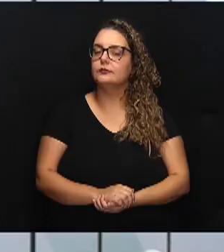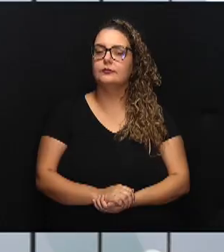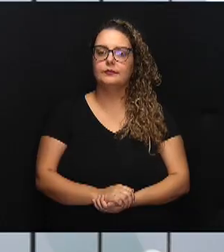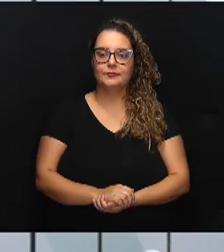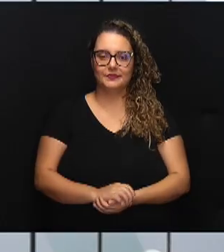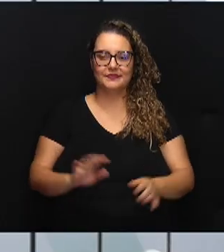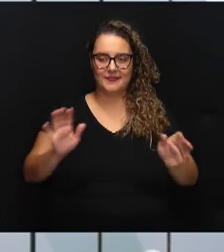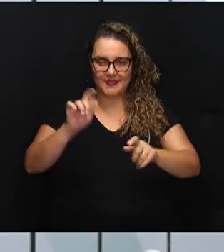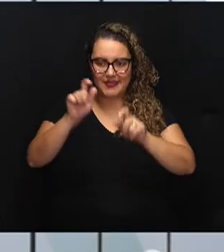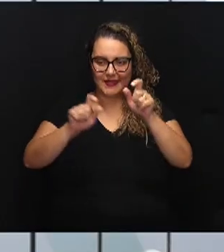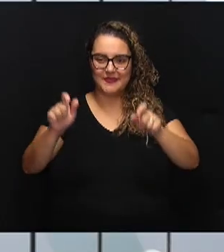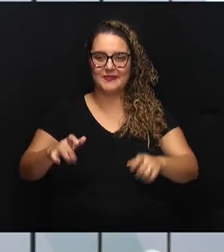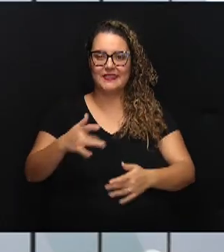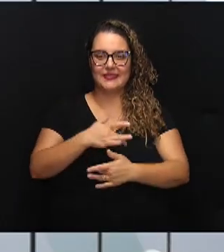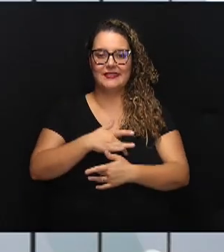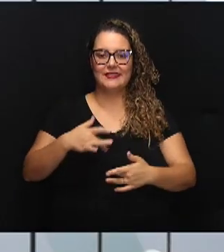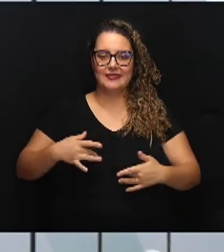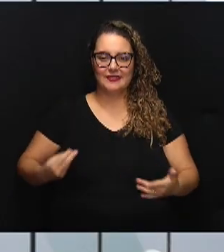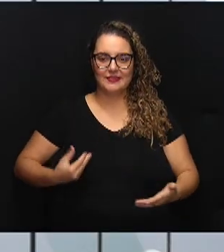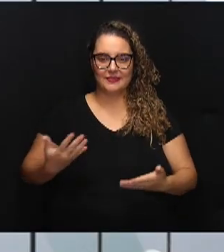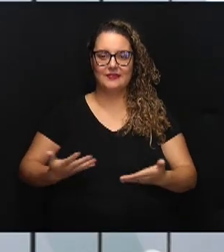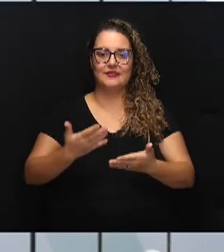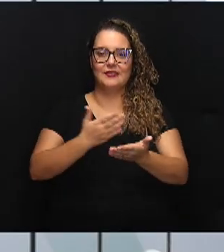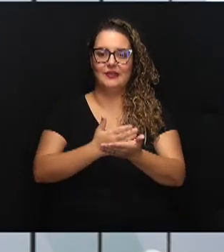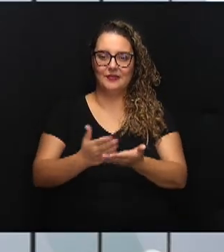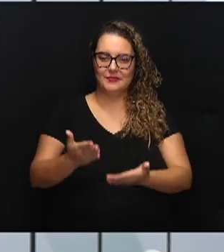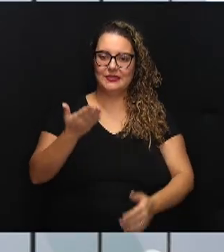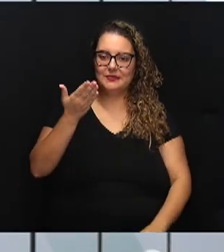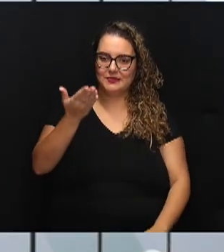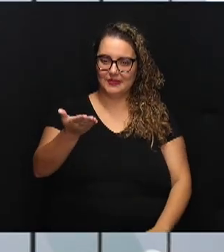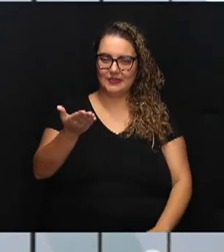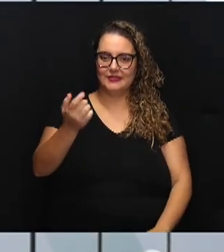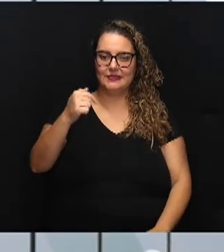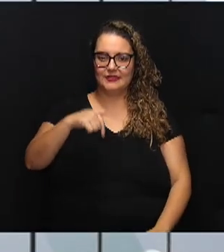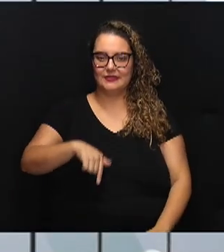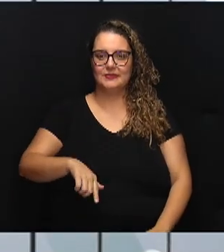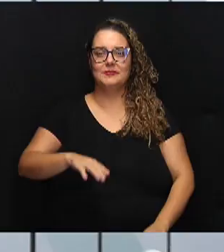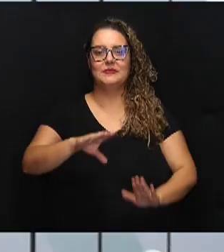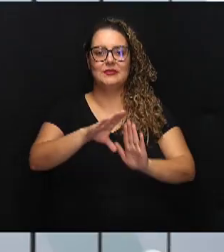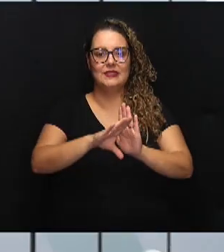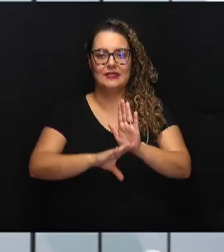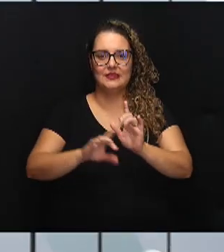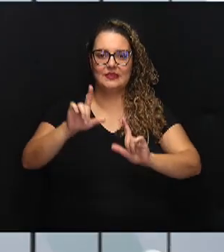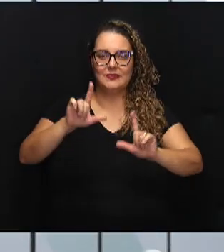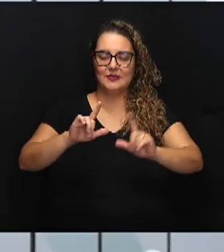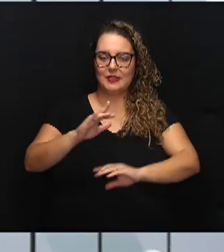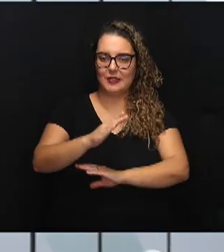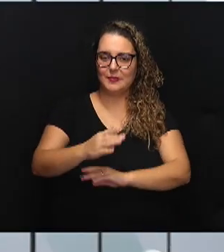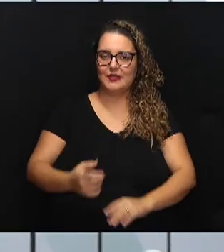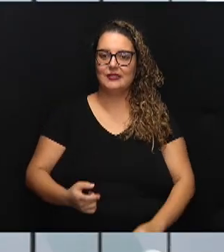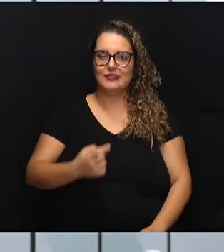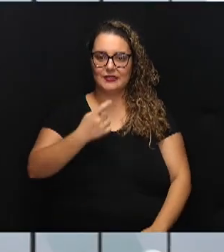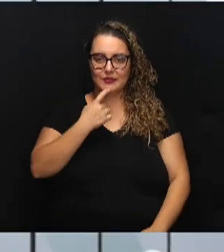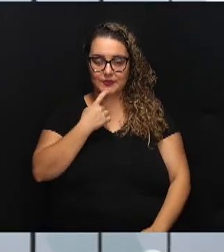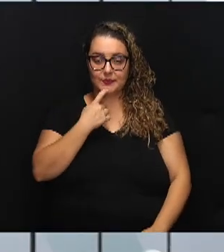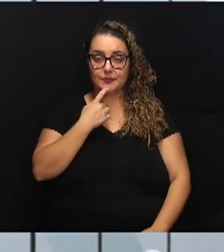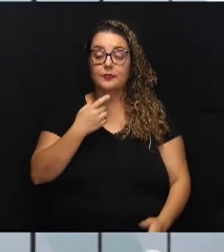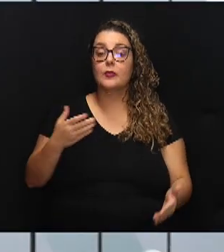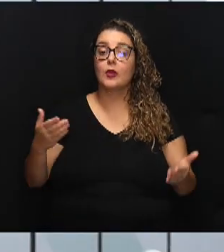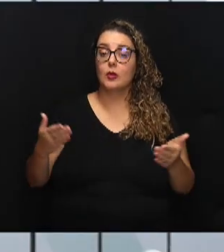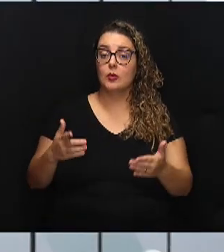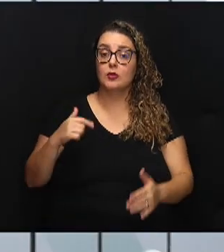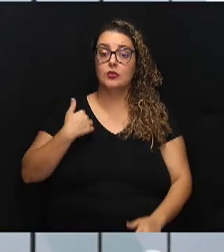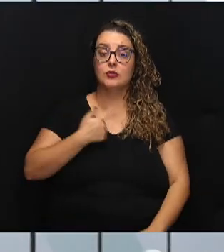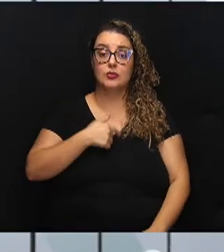Olá pessoal, mais um Saúde é Vida começando para você aqui na programação da TV Câmara Campinas. Hoje nós